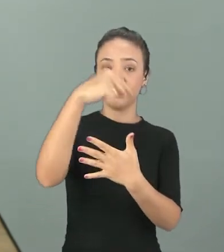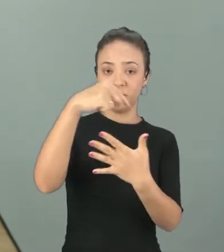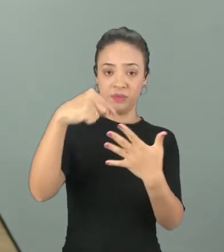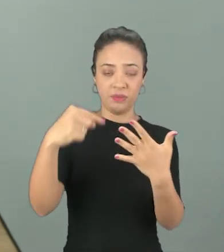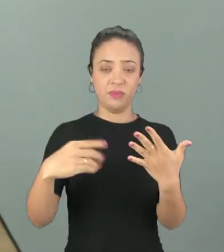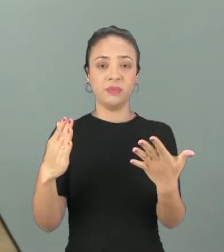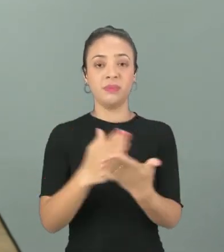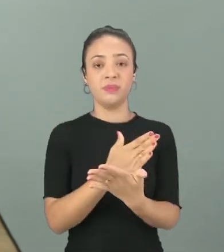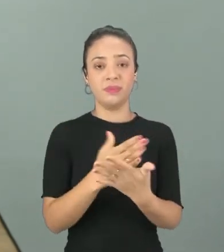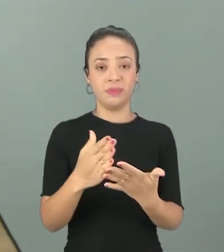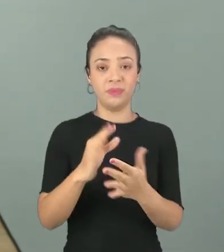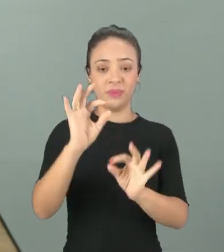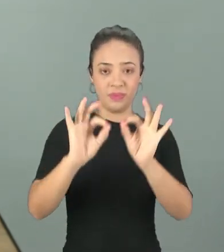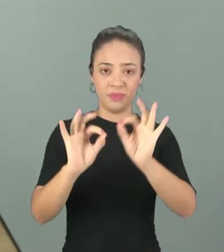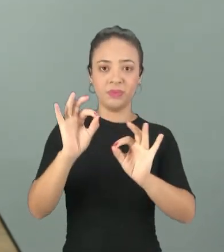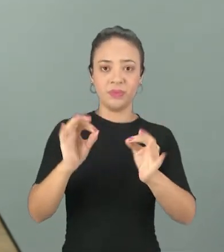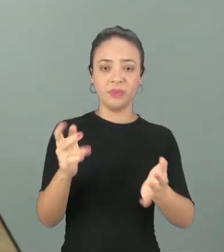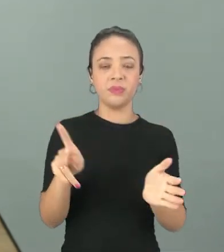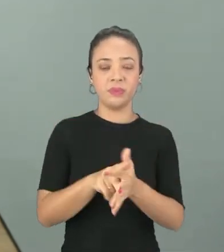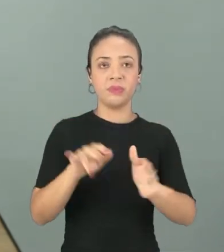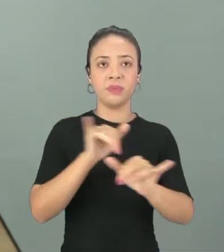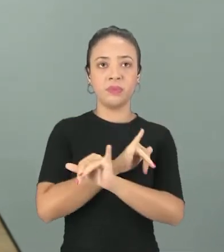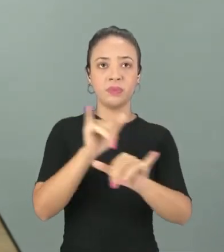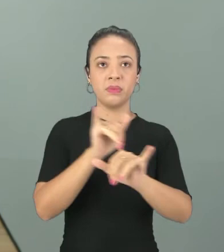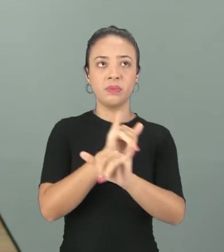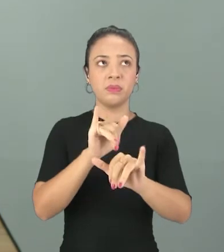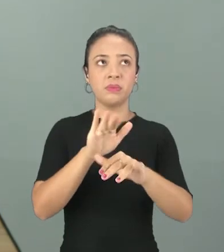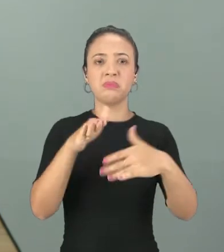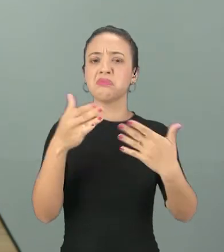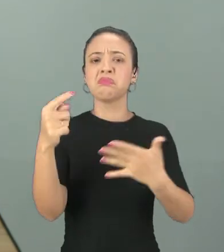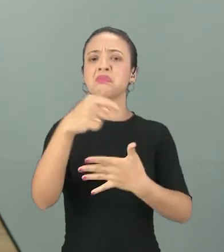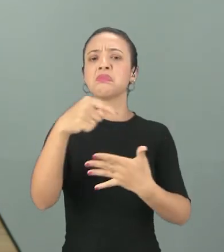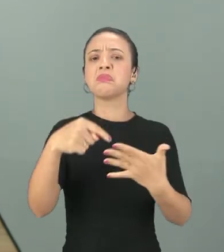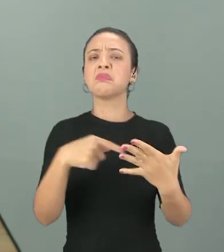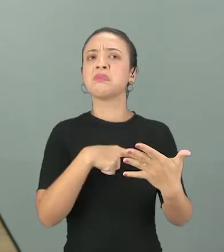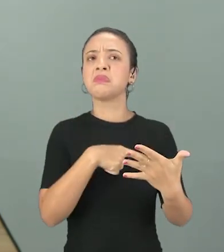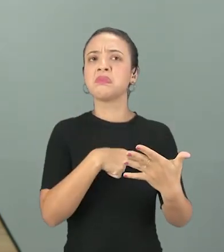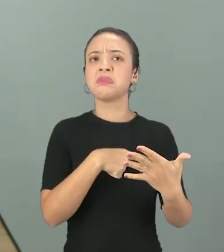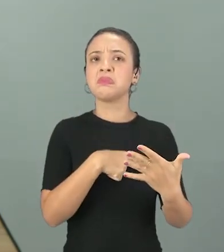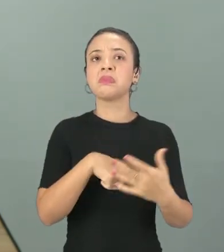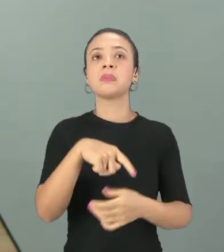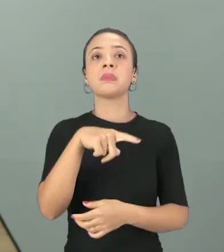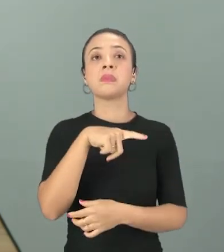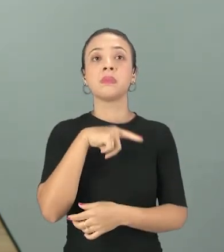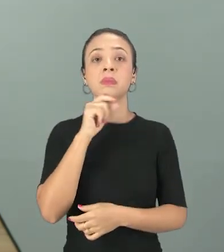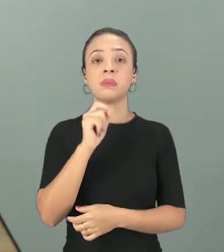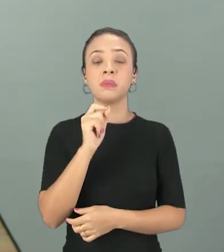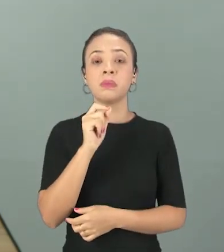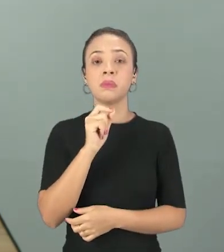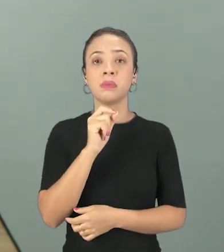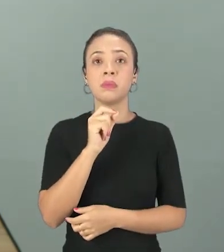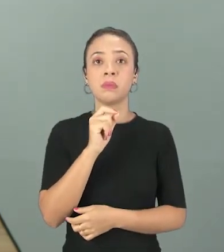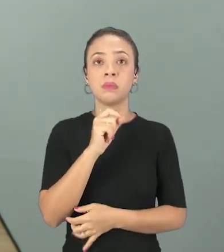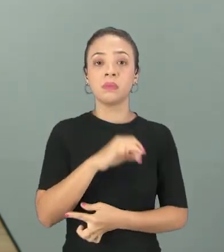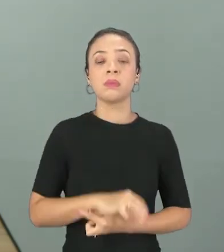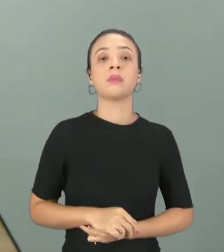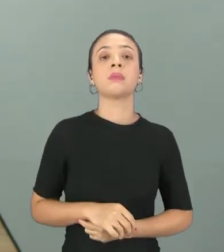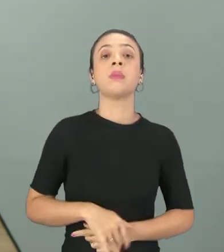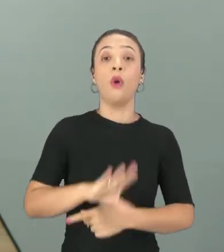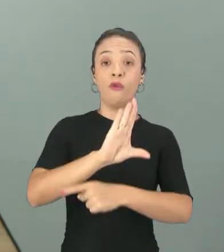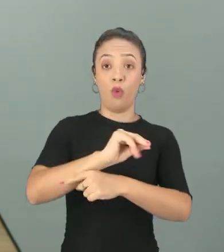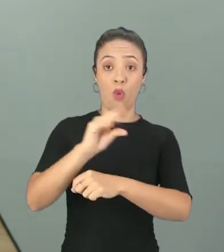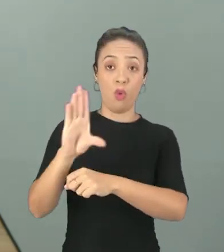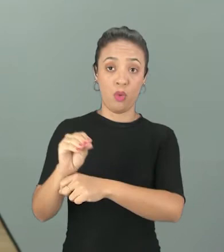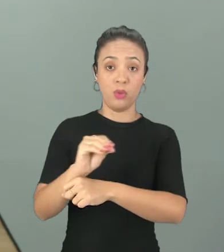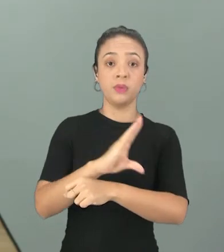alguns elementos que compõem. Quais são esses elementos? Nós temos as fotografias,